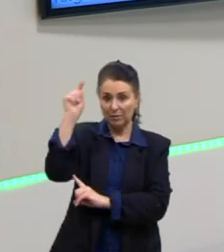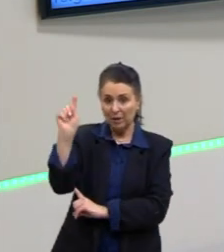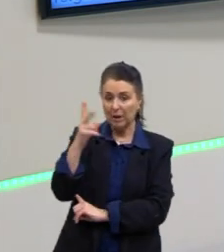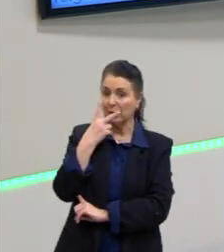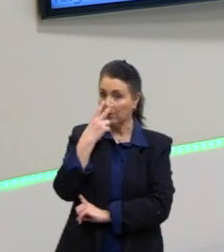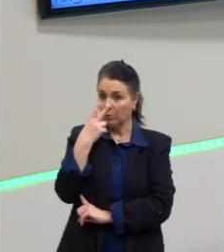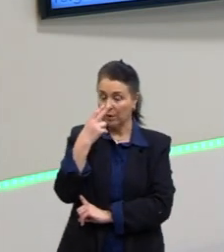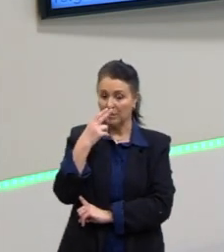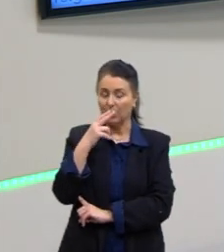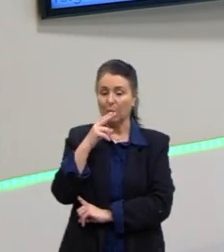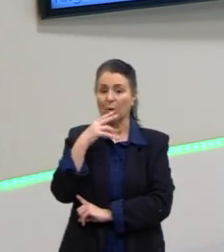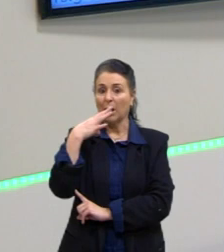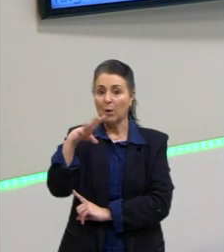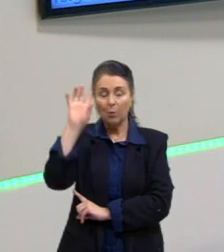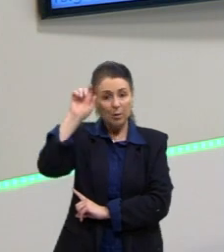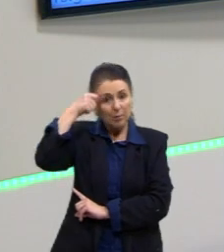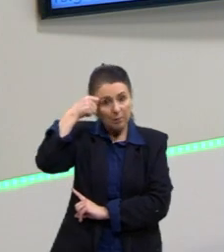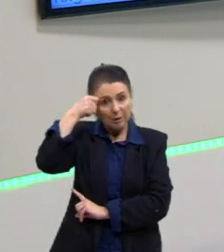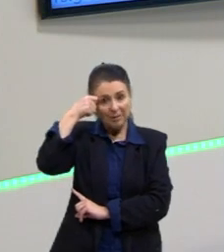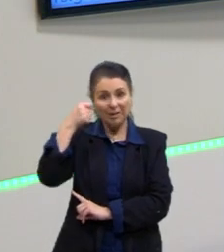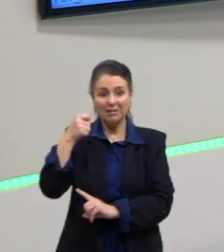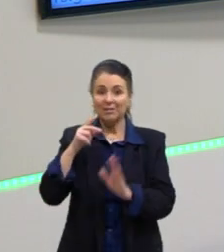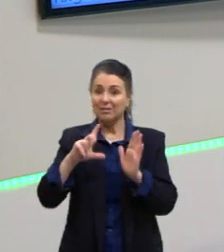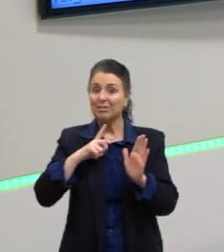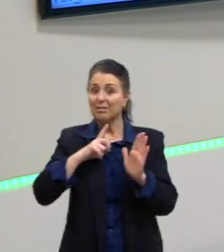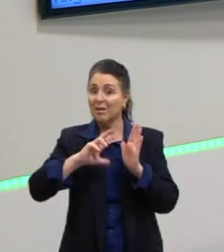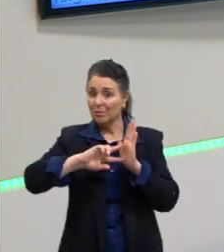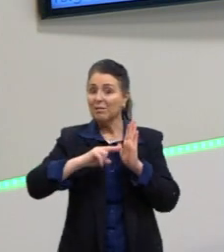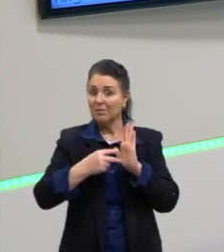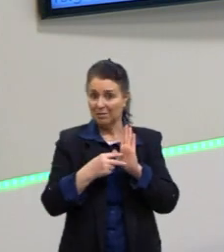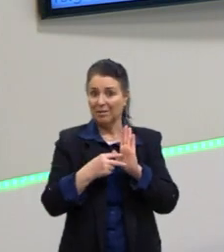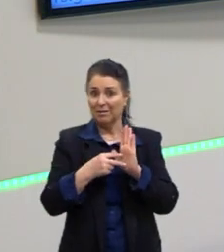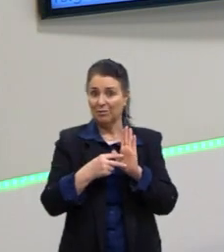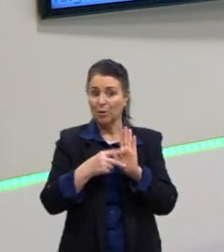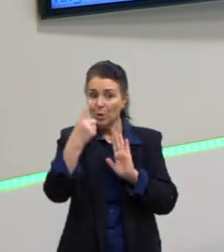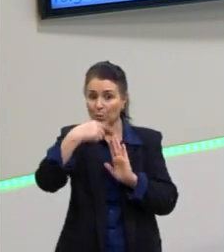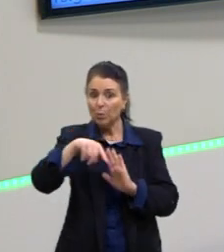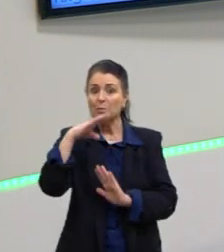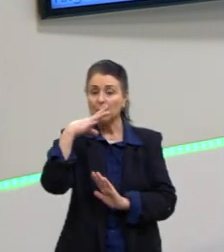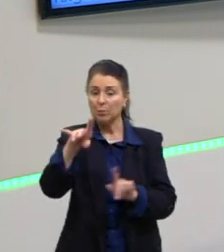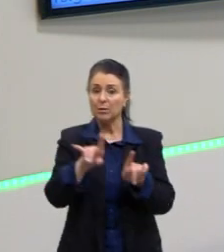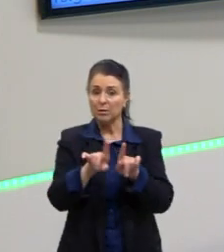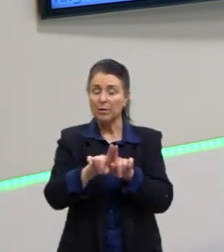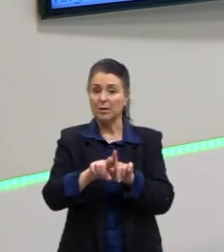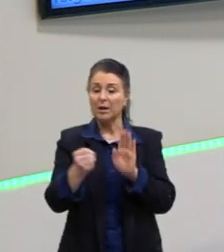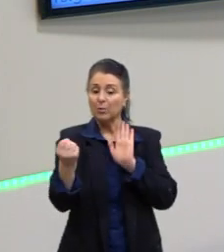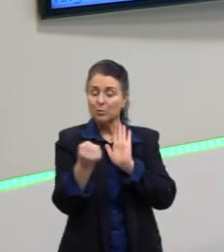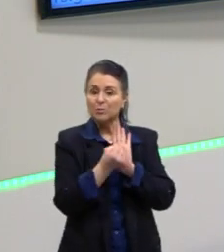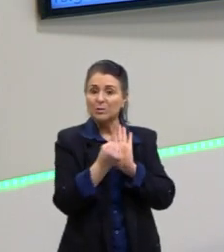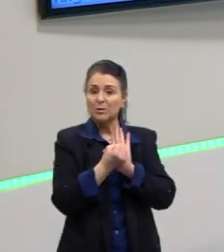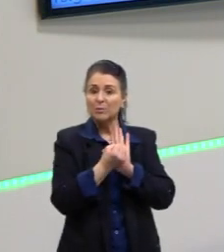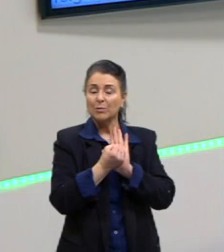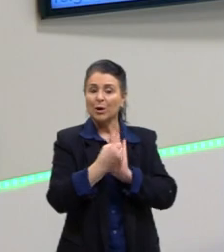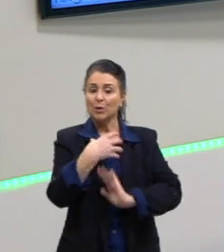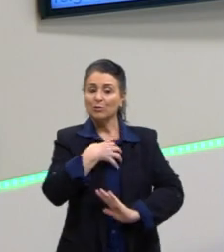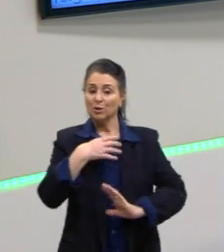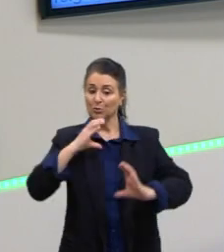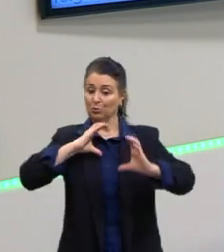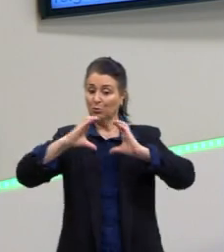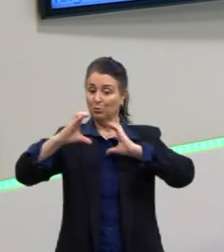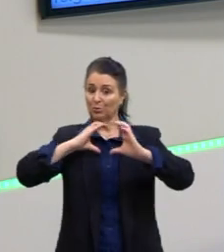a cor preta ou outra cor enfim também tem o seu significado é uma forma de é um símbolo é uma forma de comunicação